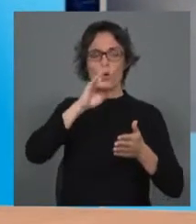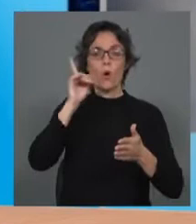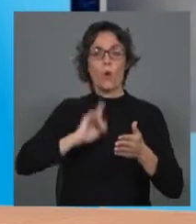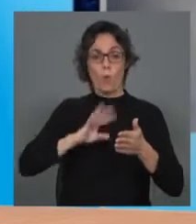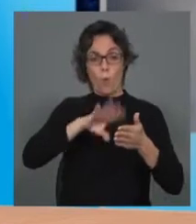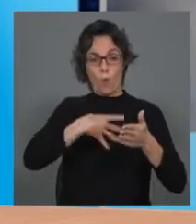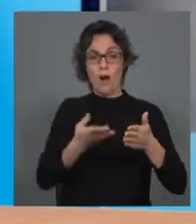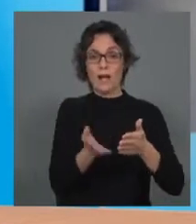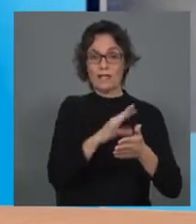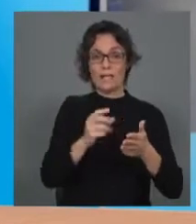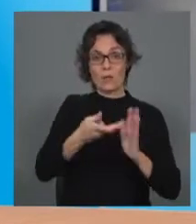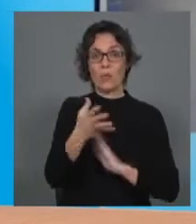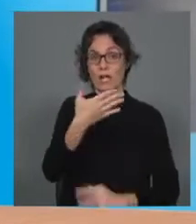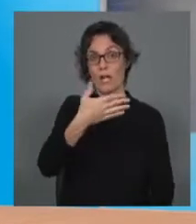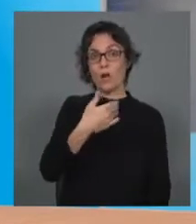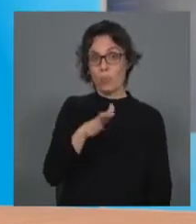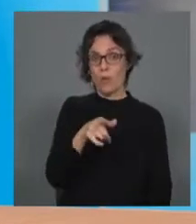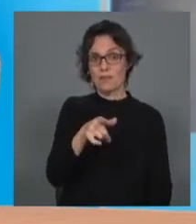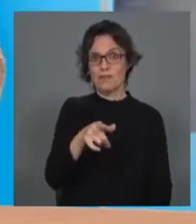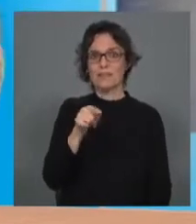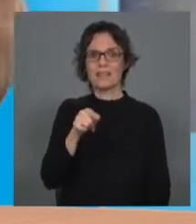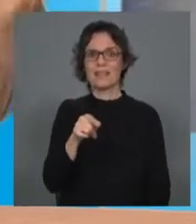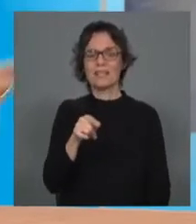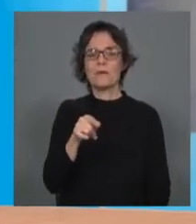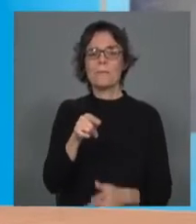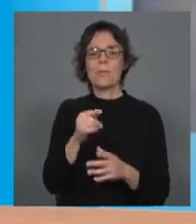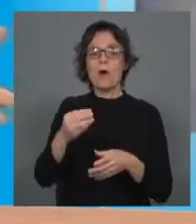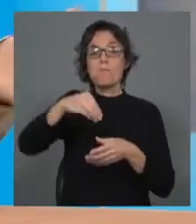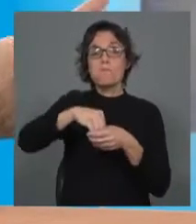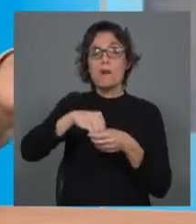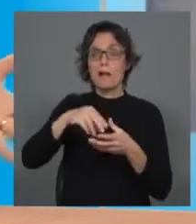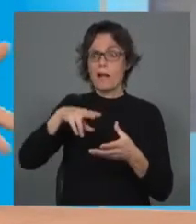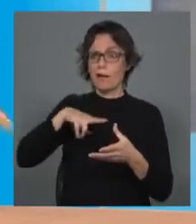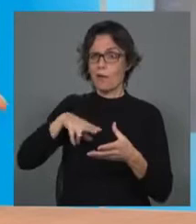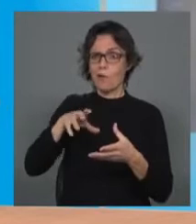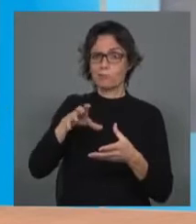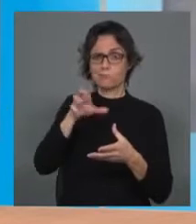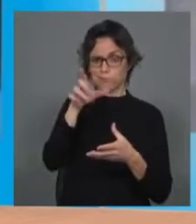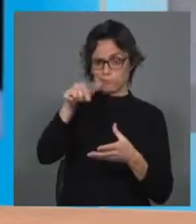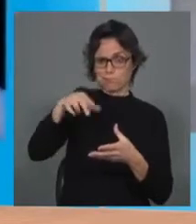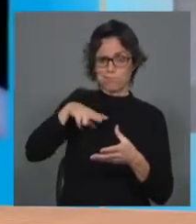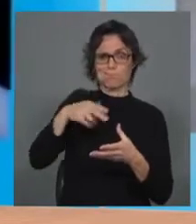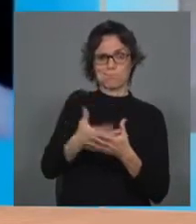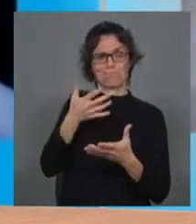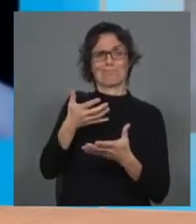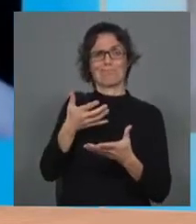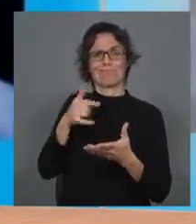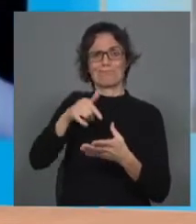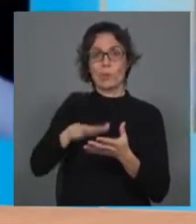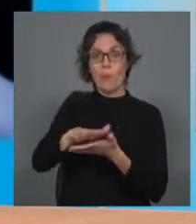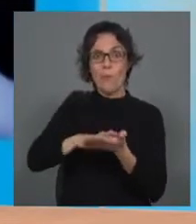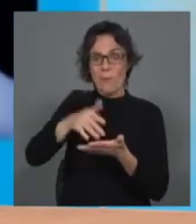que funcionam perfeitamente dentro de um país tão interessante como Portugal. Então, temos aqui uma terra